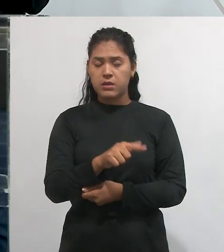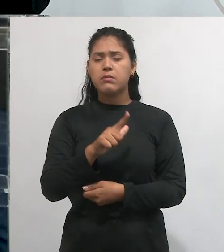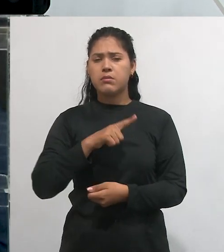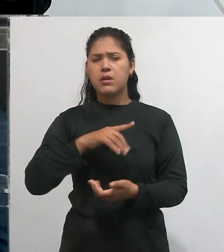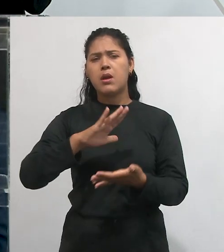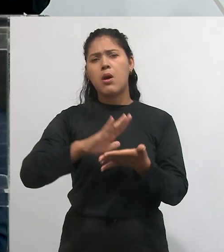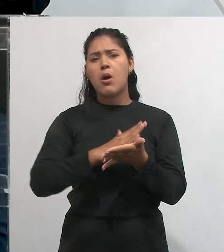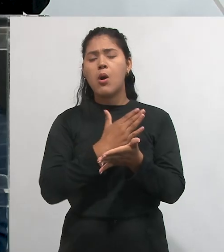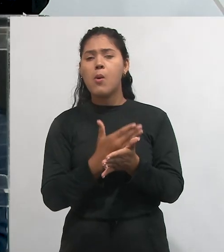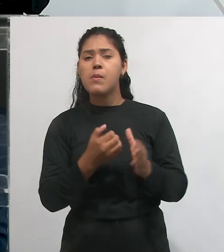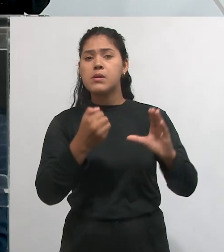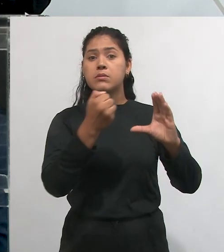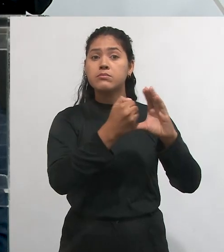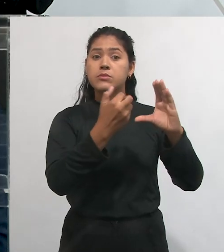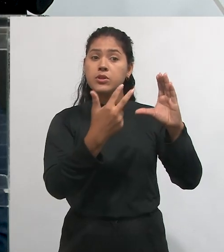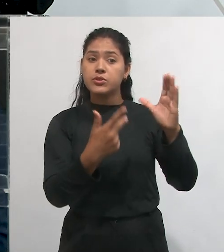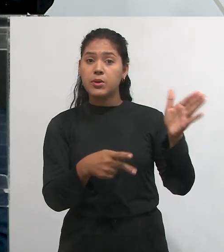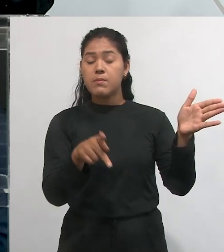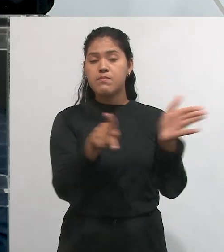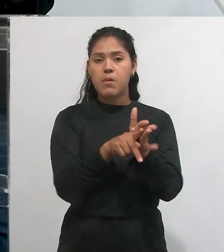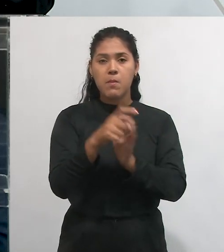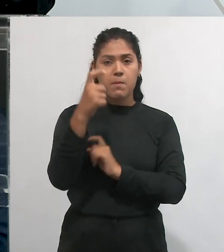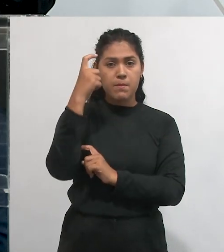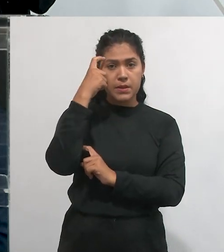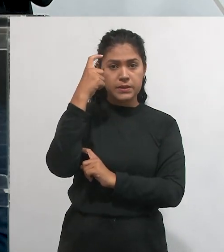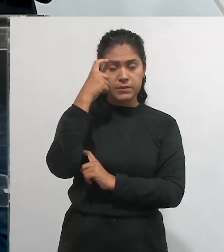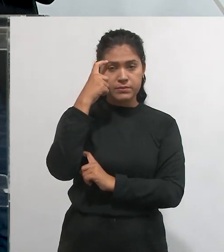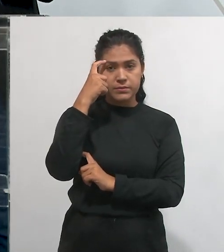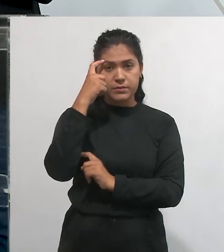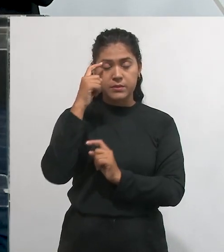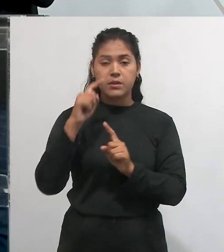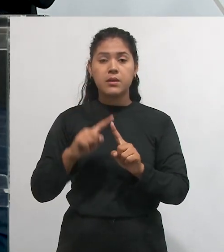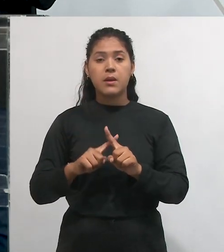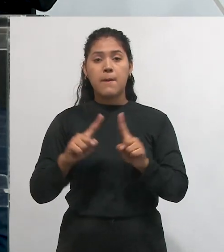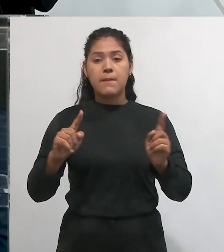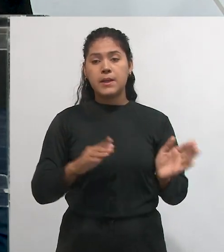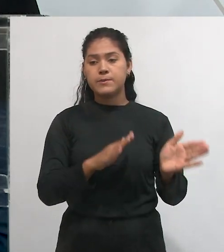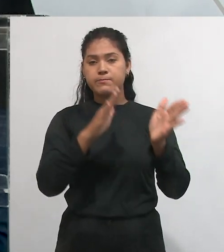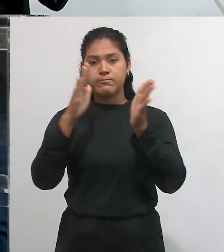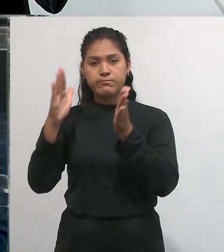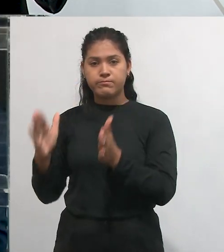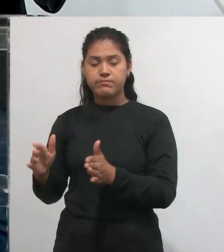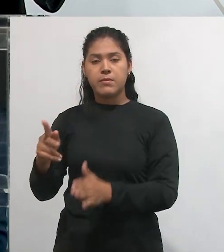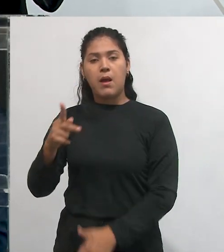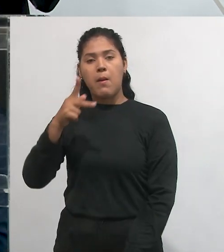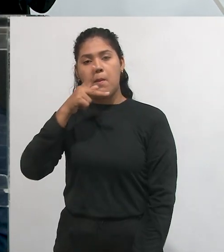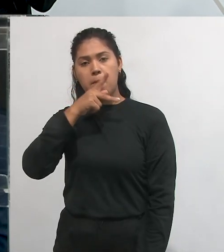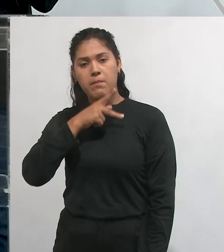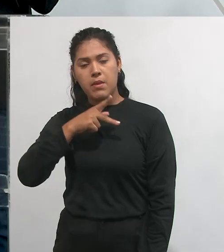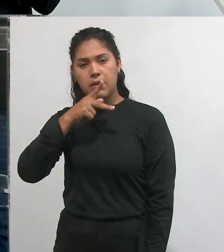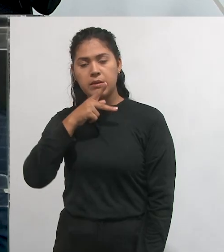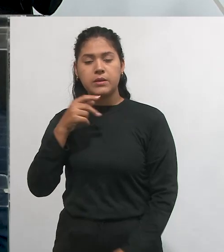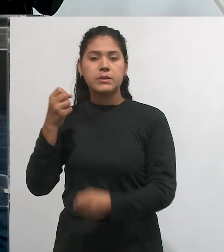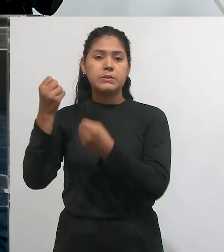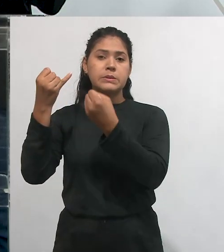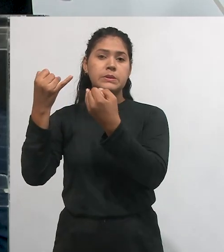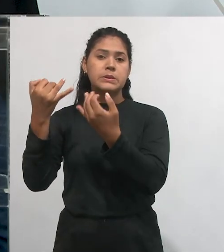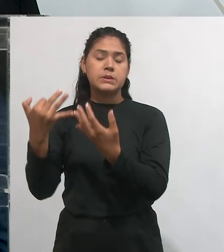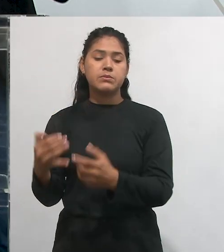que acontece a partir de Platão é que houve toda a história ocidental tentativas